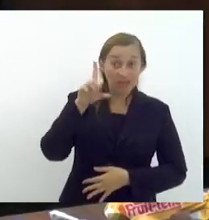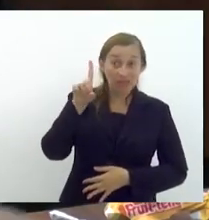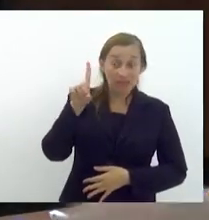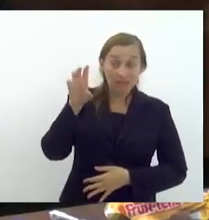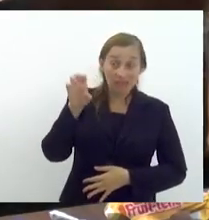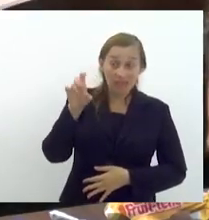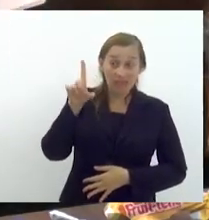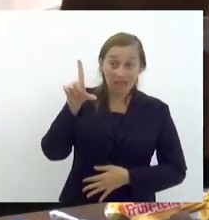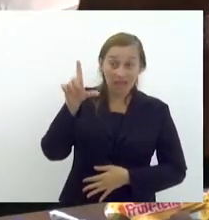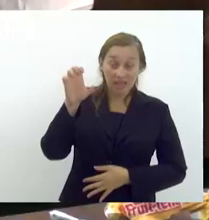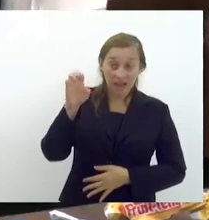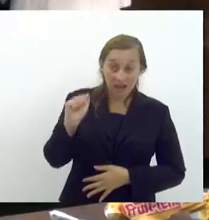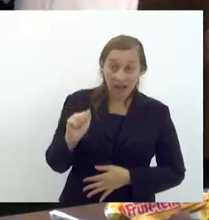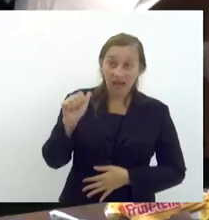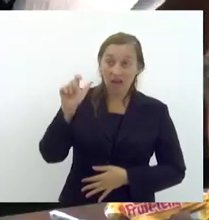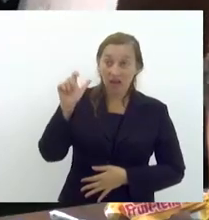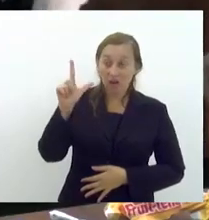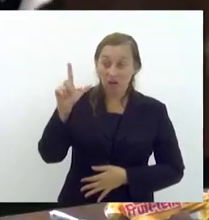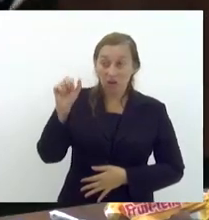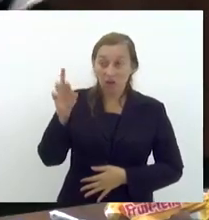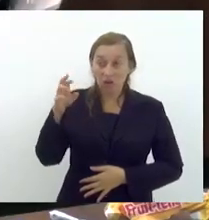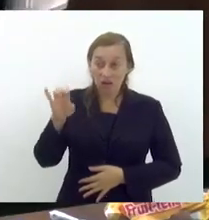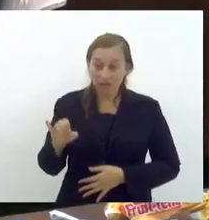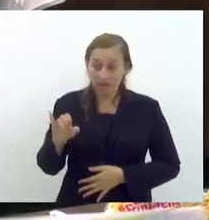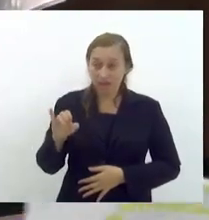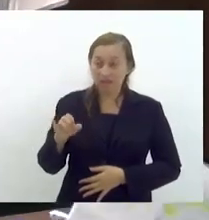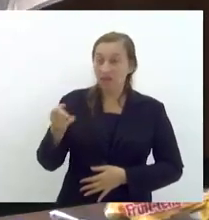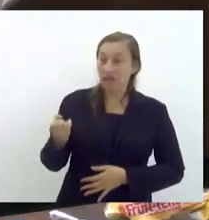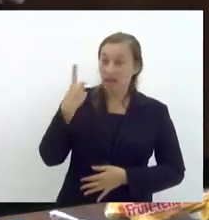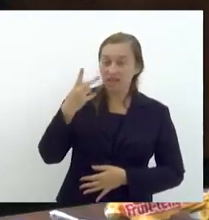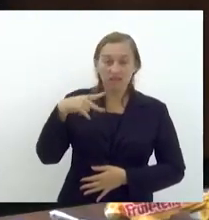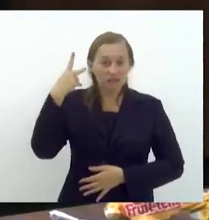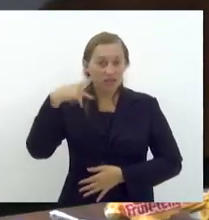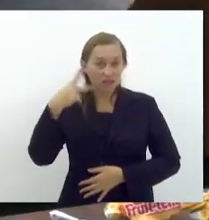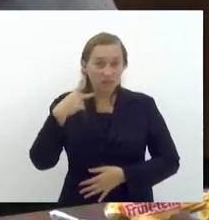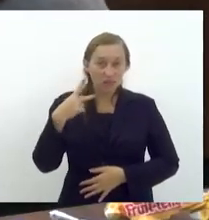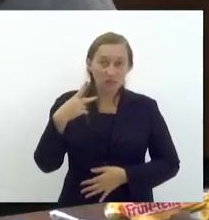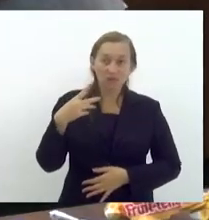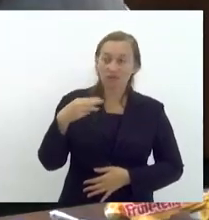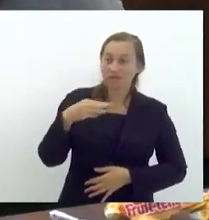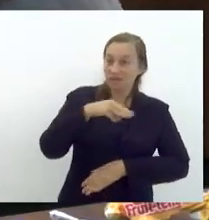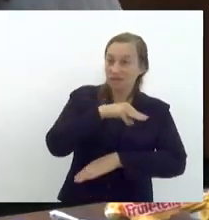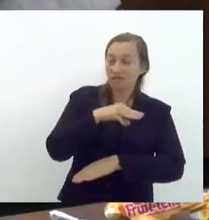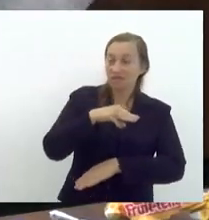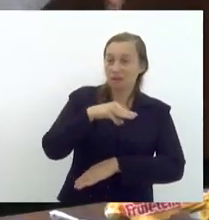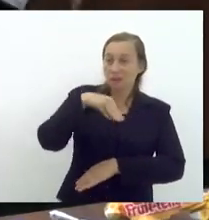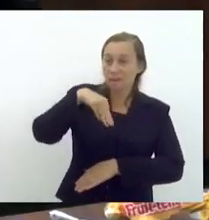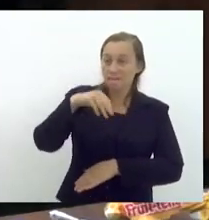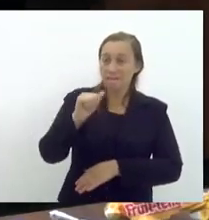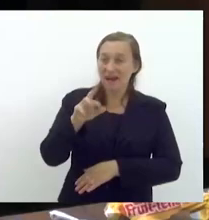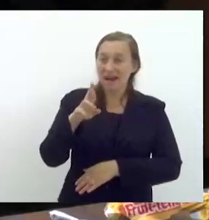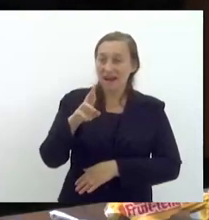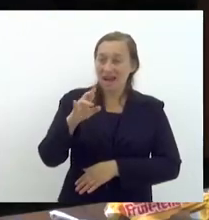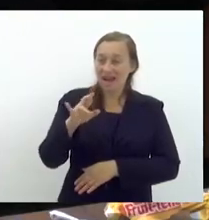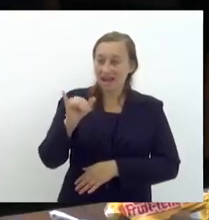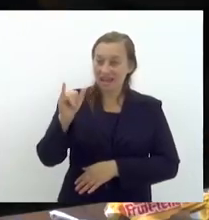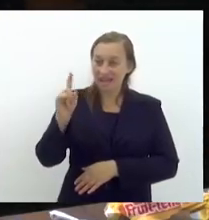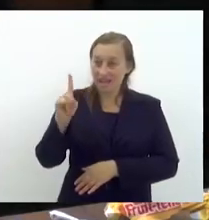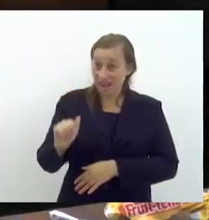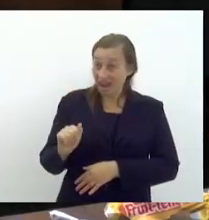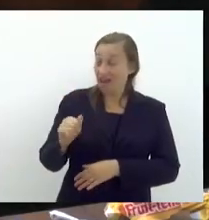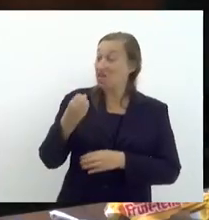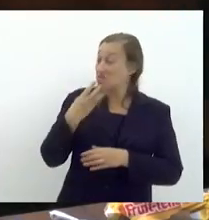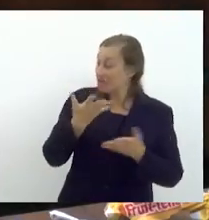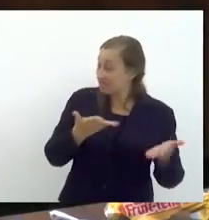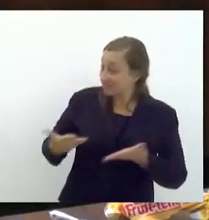pai do prefeito da Barueri Souza vereador de Maricá o grande mentor da família delaroli seja bem-vindo